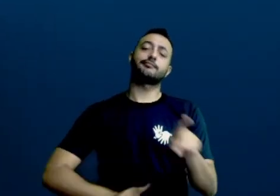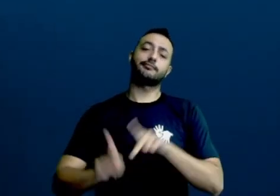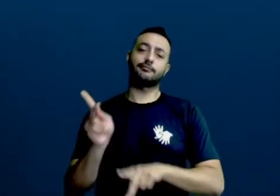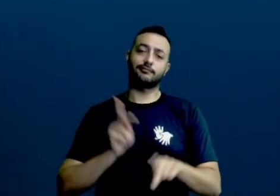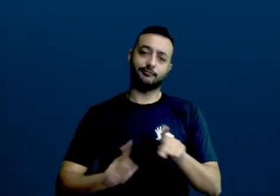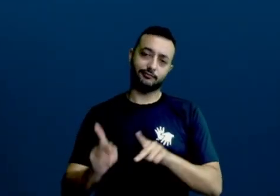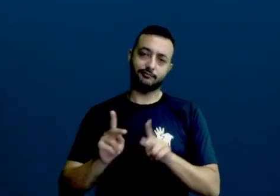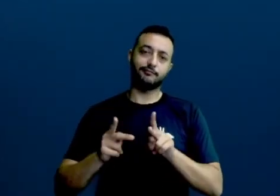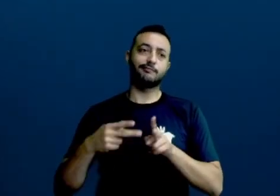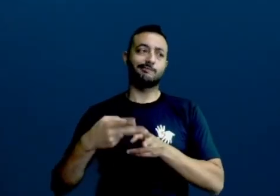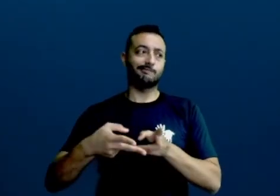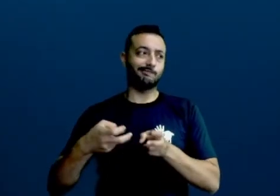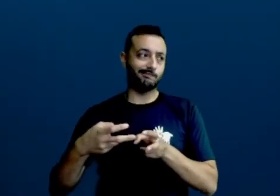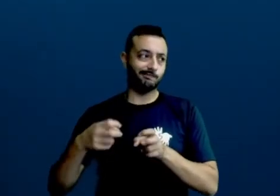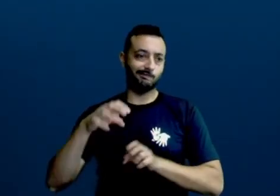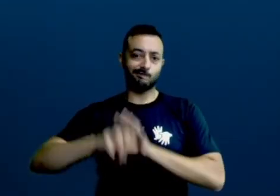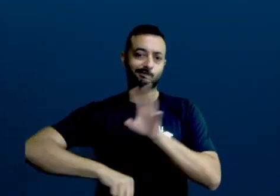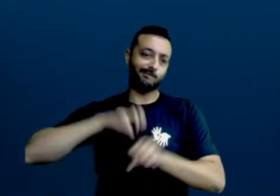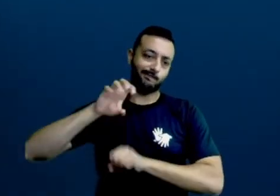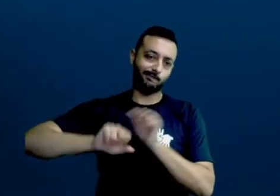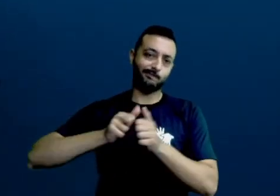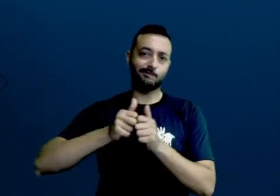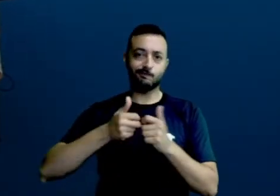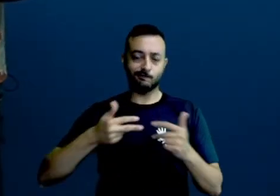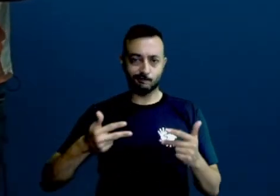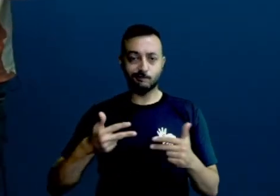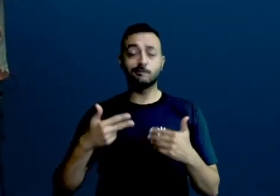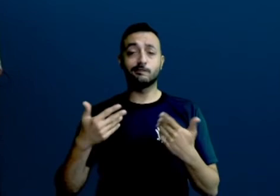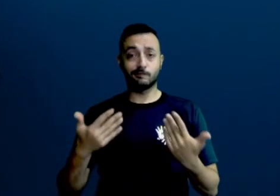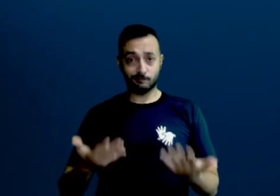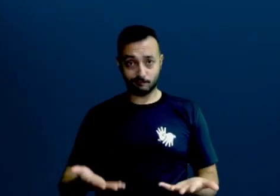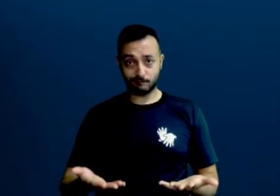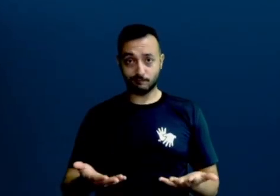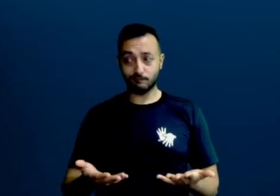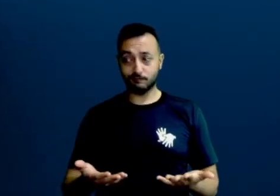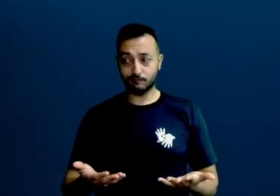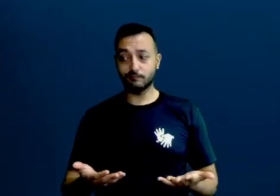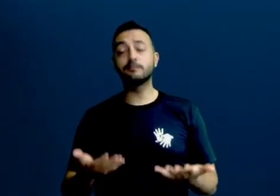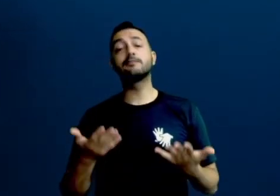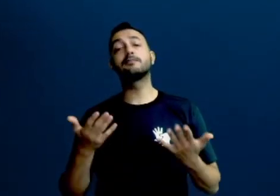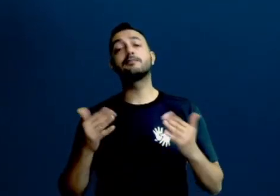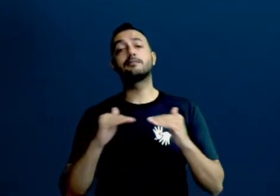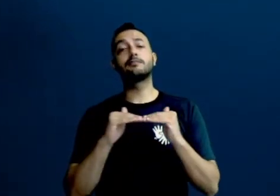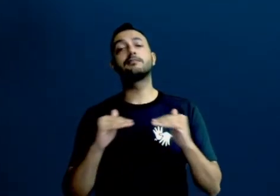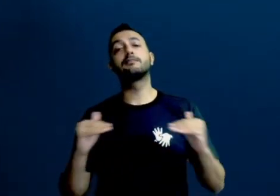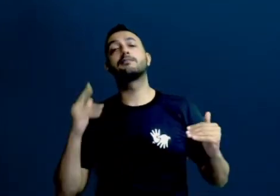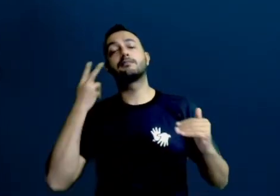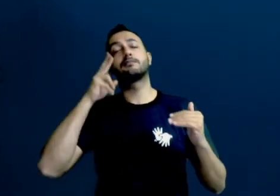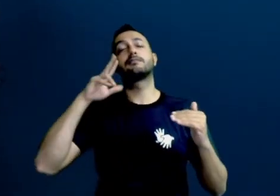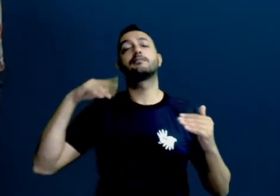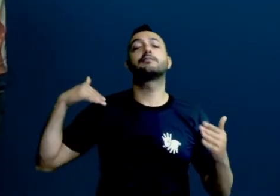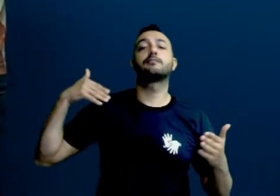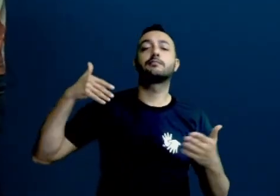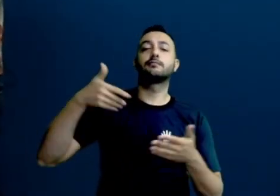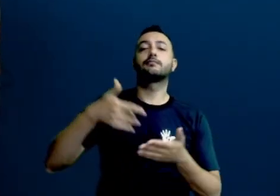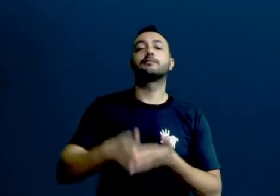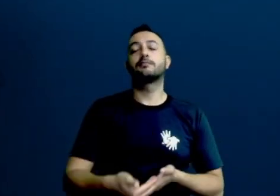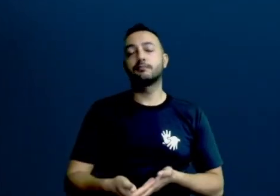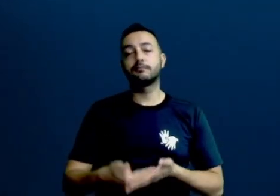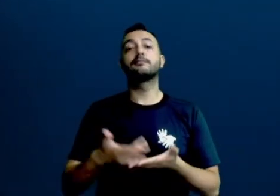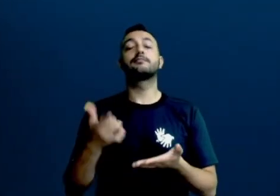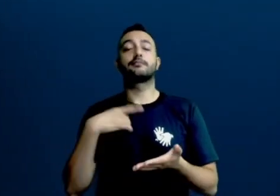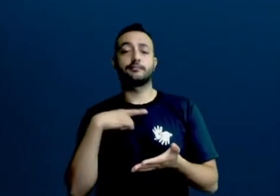povos que colam colonizaram o nosso território né E esses padrões históricos né